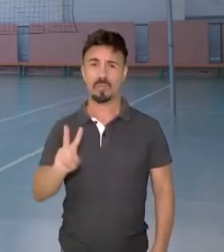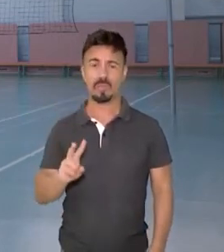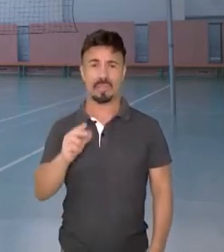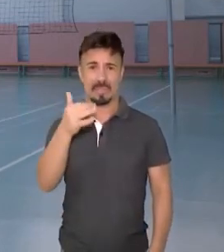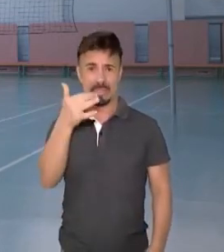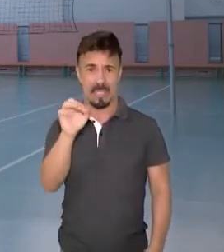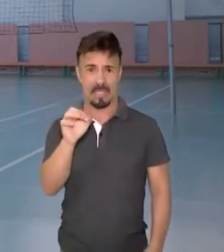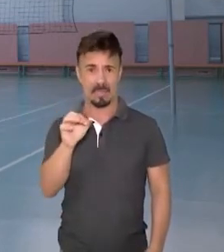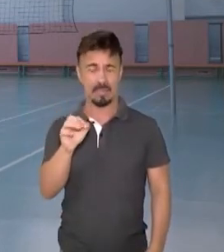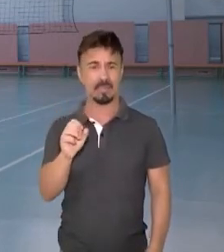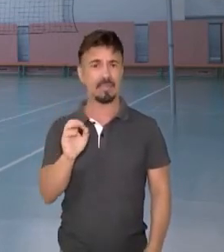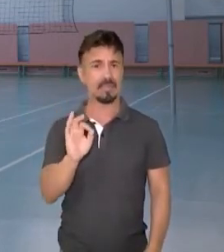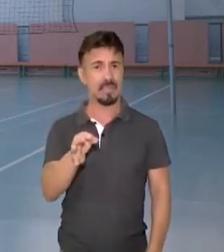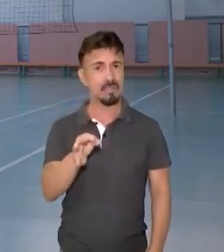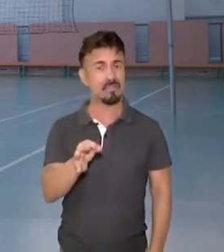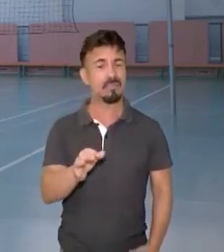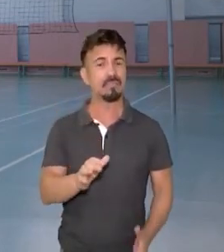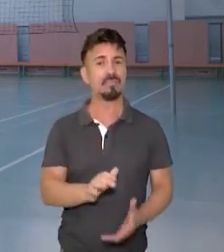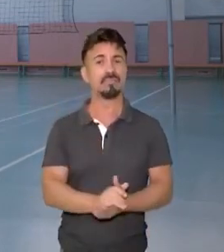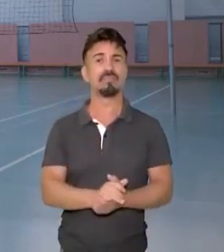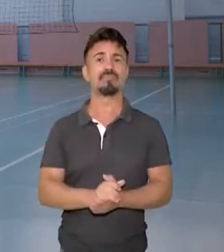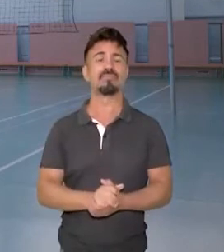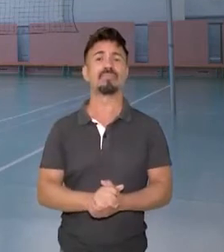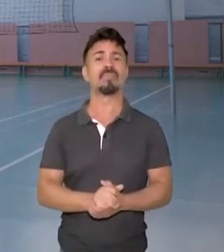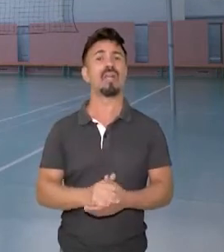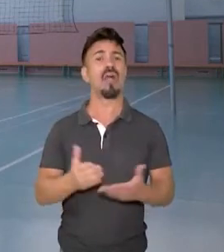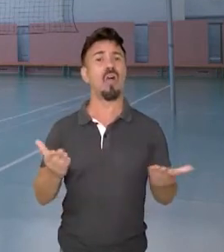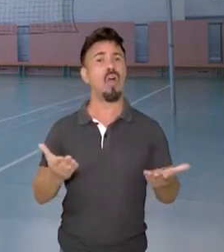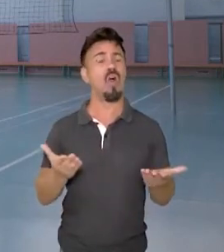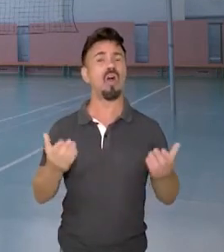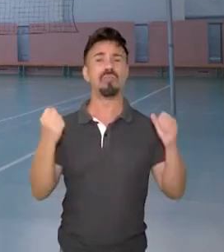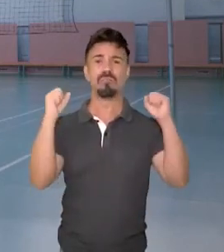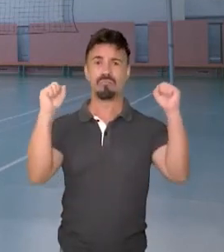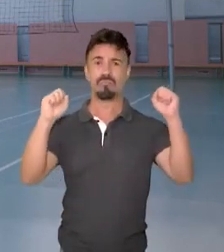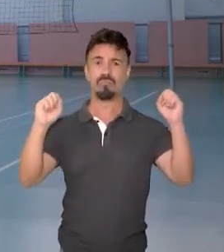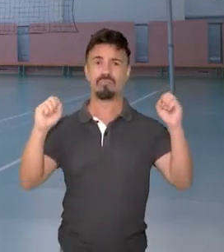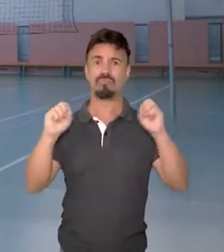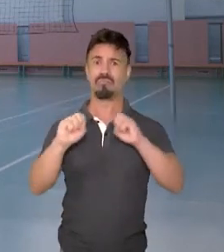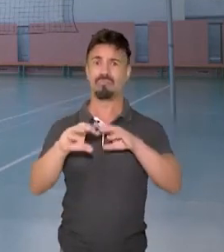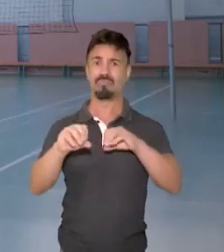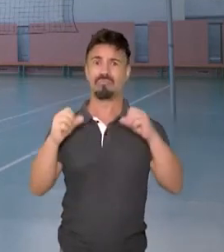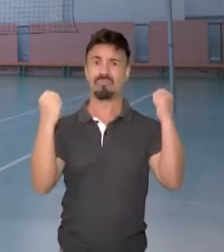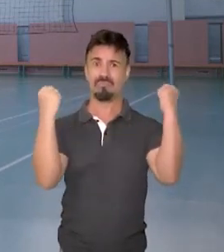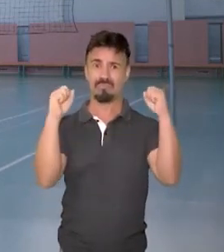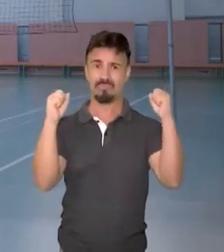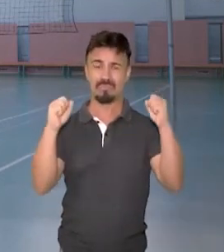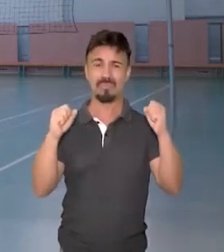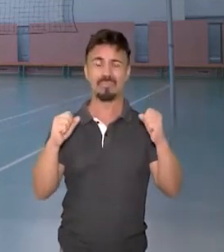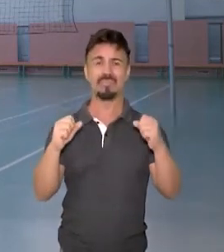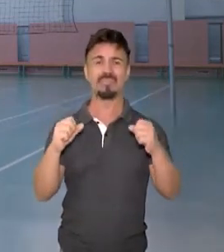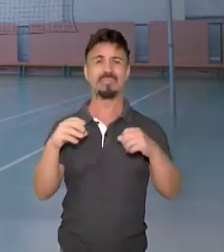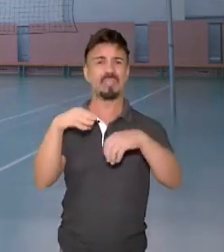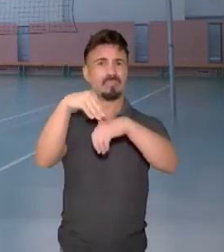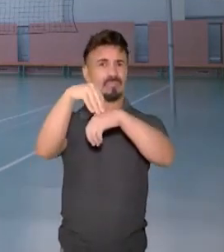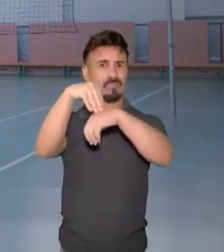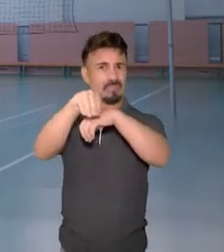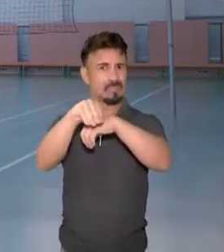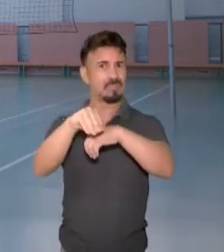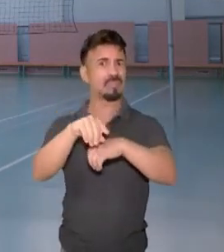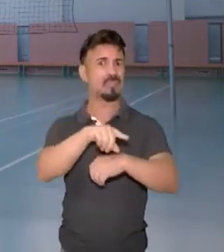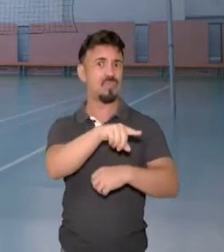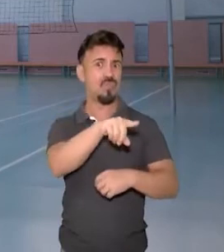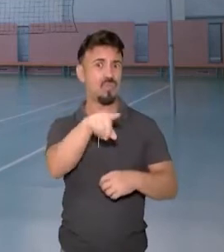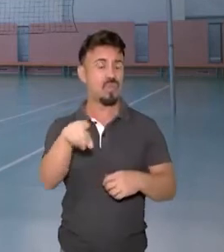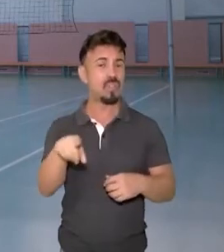10 tá certo pessoal Essa foi a nossa atividade de hoje de educação física eu queria deixar um recadinho para vocês